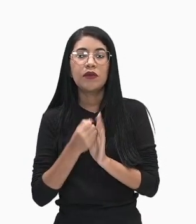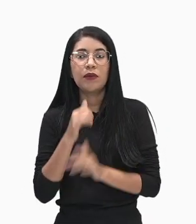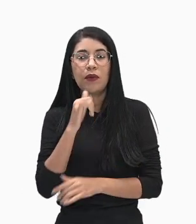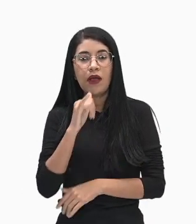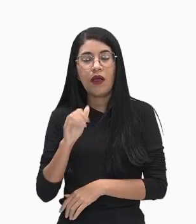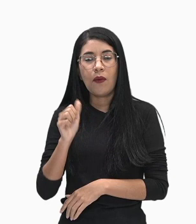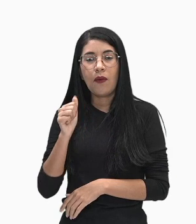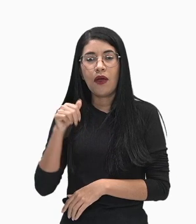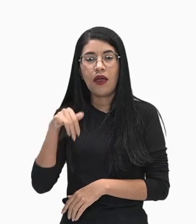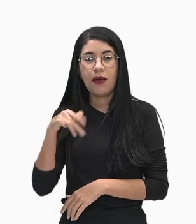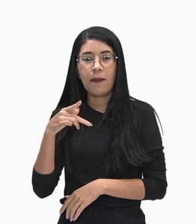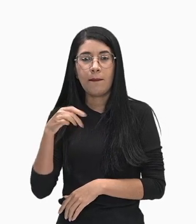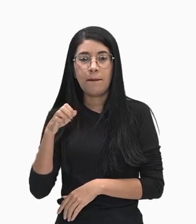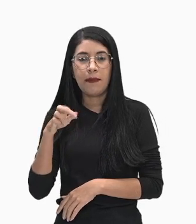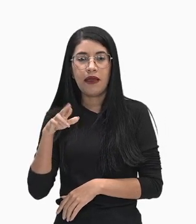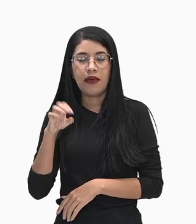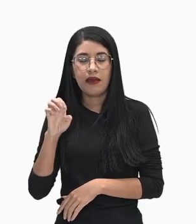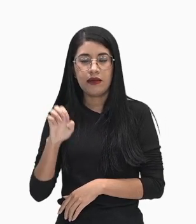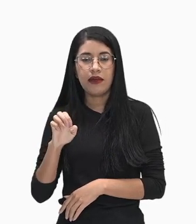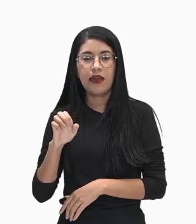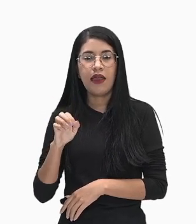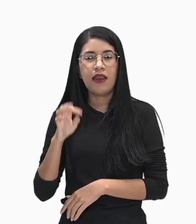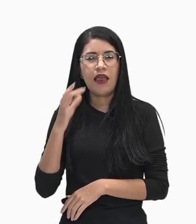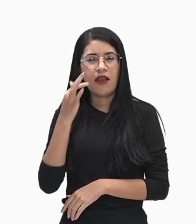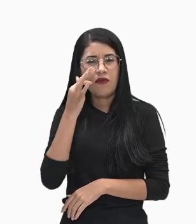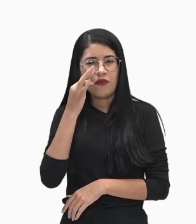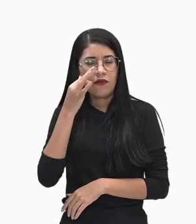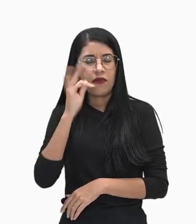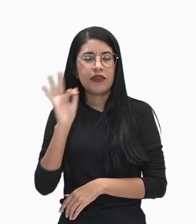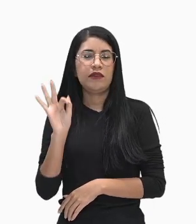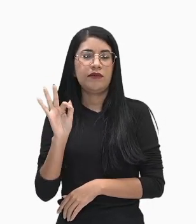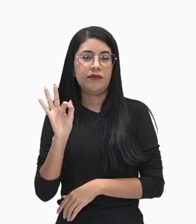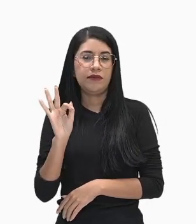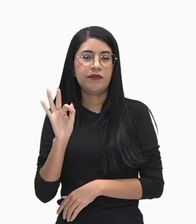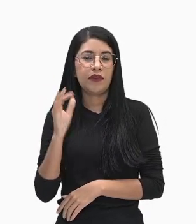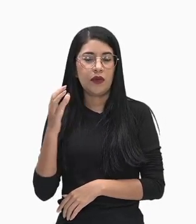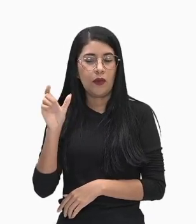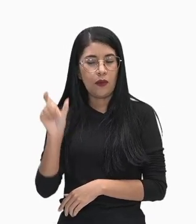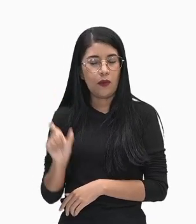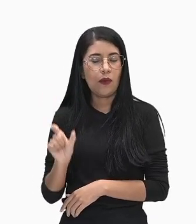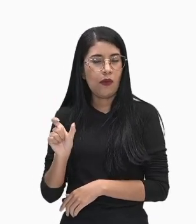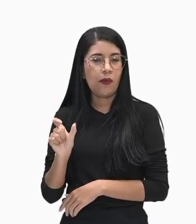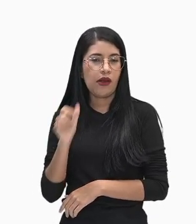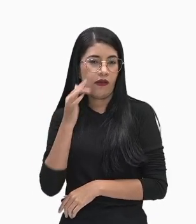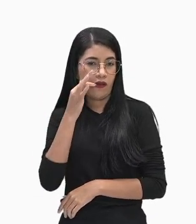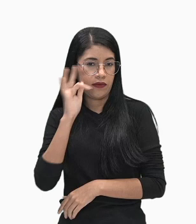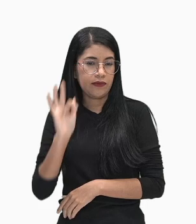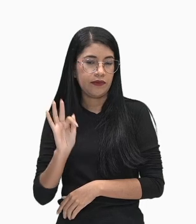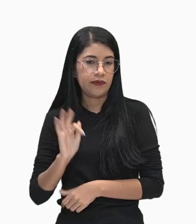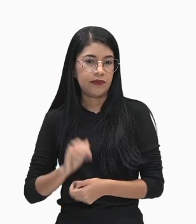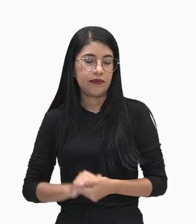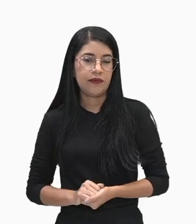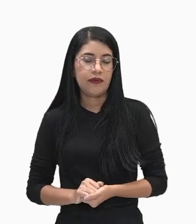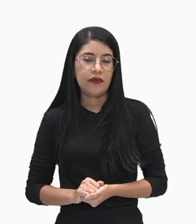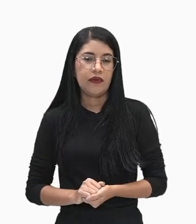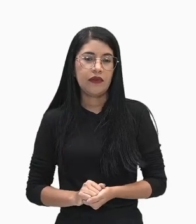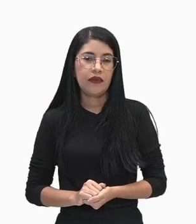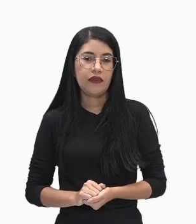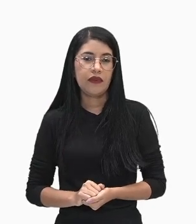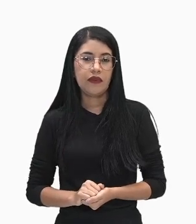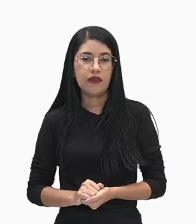ampere. Era um físico francês, tá, pessoal? Físico francês. Então,